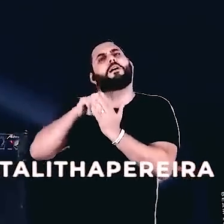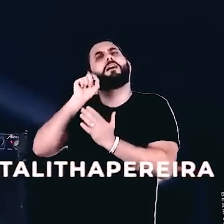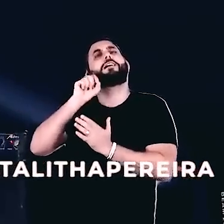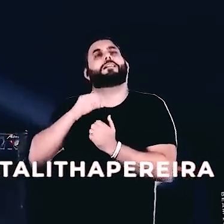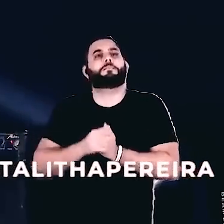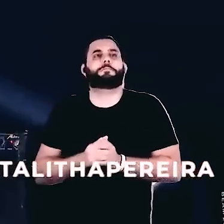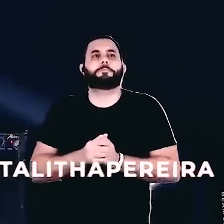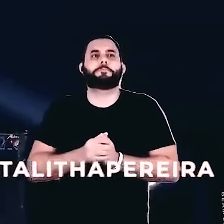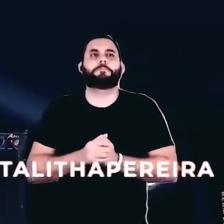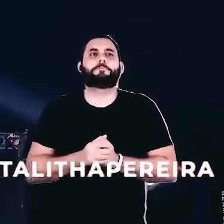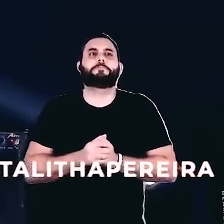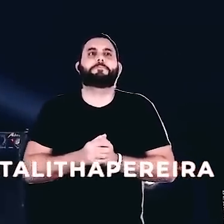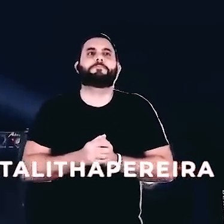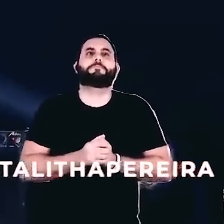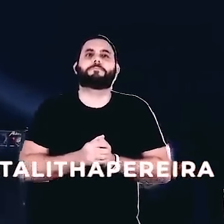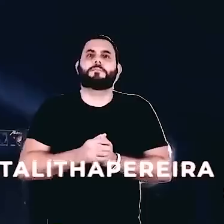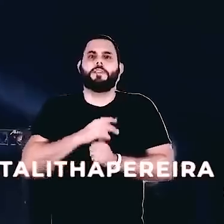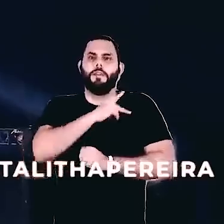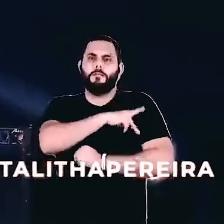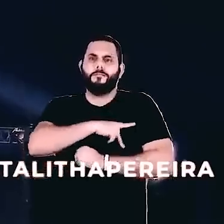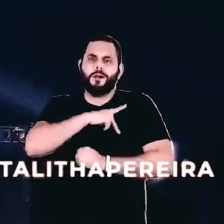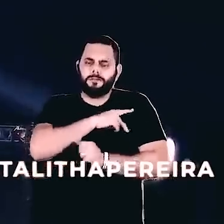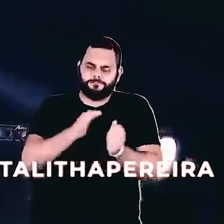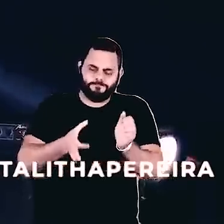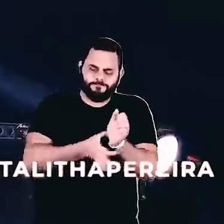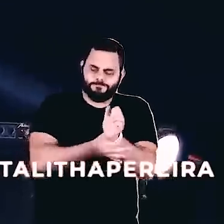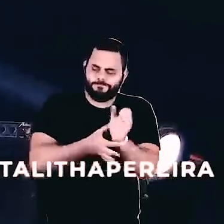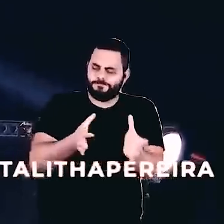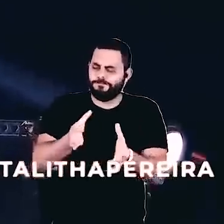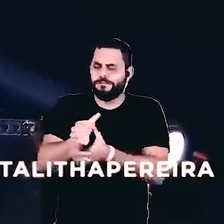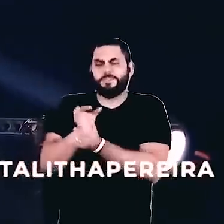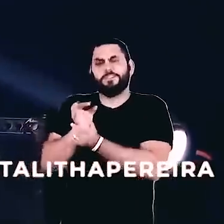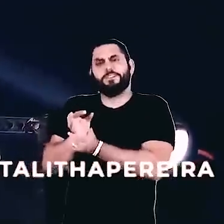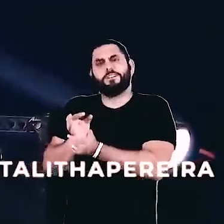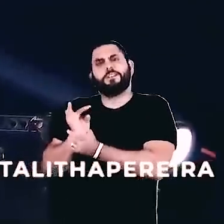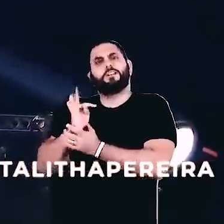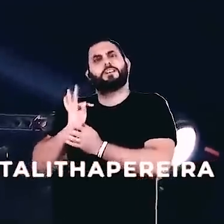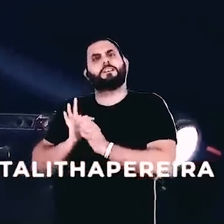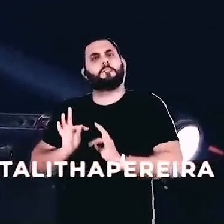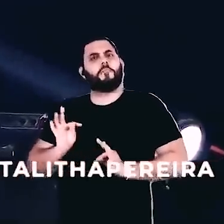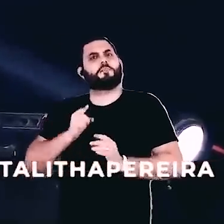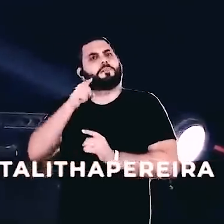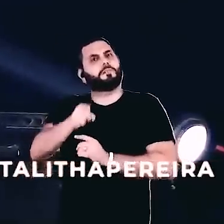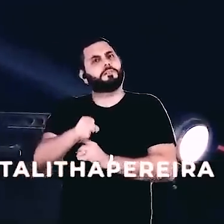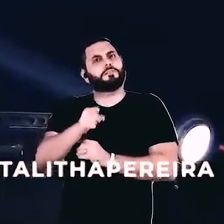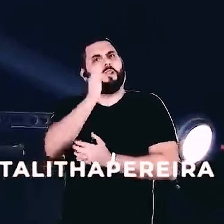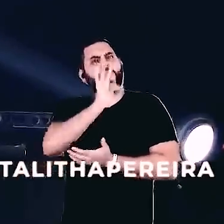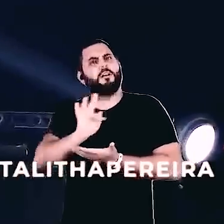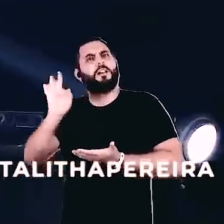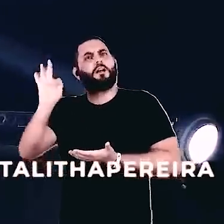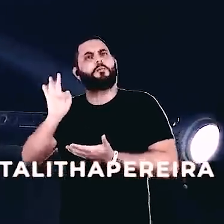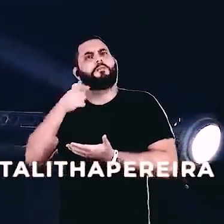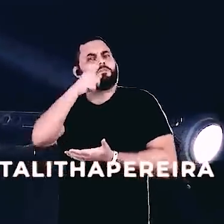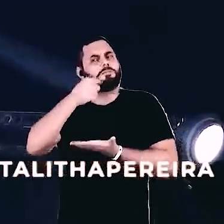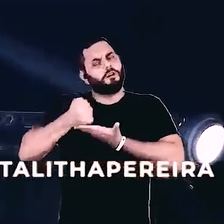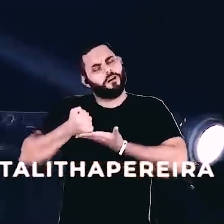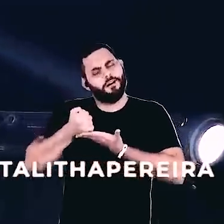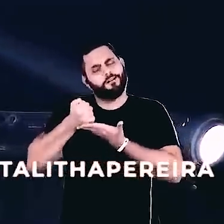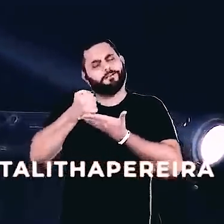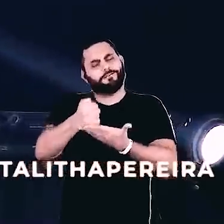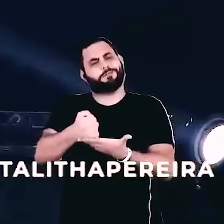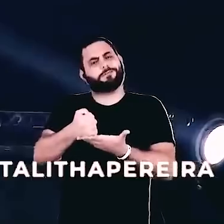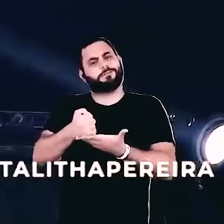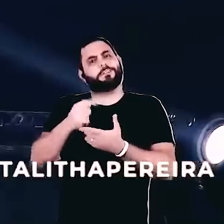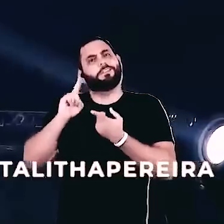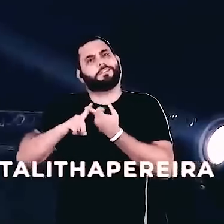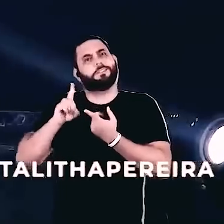assim: Paulo, prisioneiro de Cristo Jesus, e o irmão Timóteo, a você, Filemão, nosso amado cooperador, e a